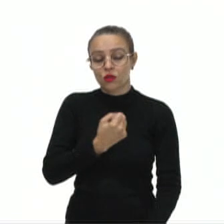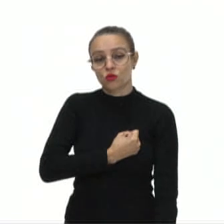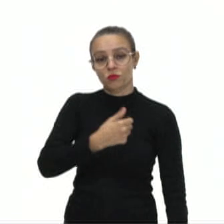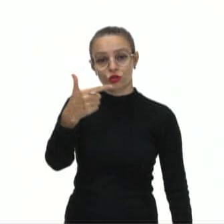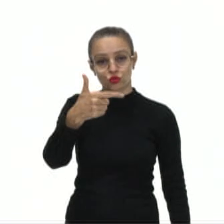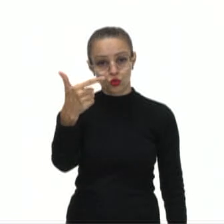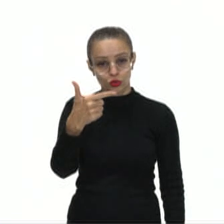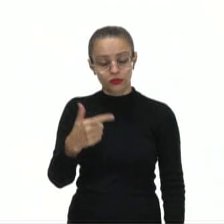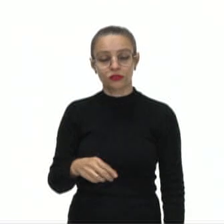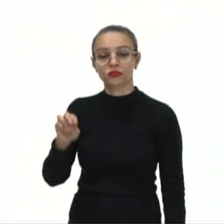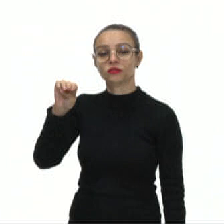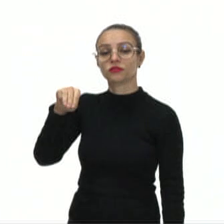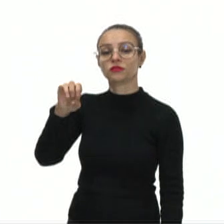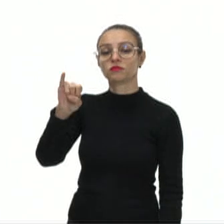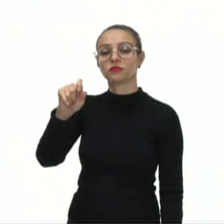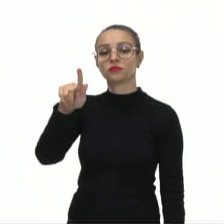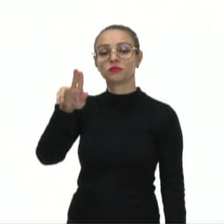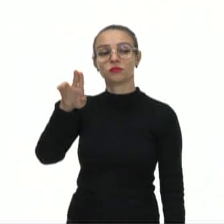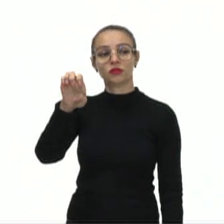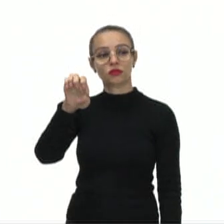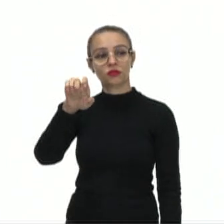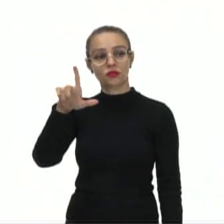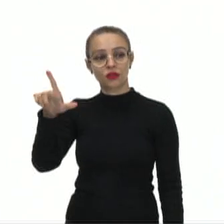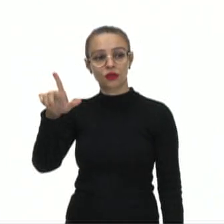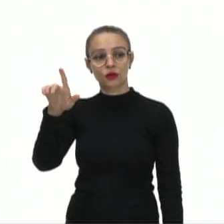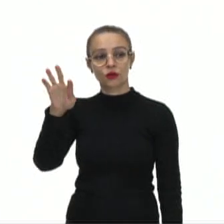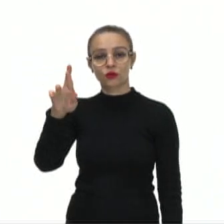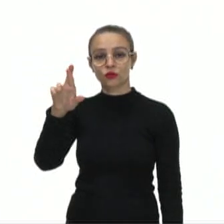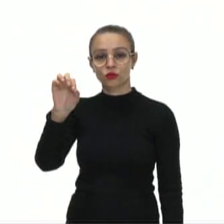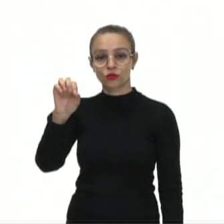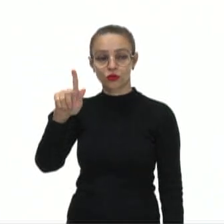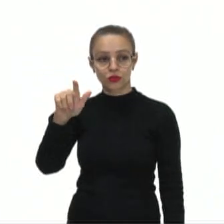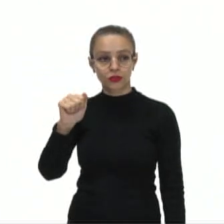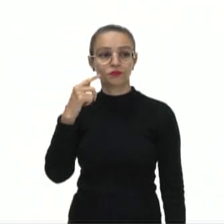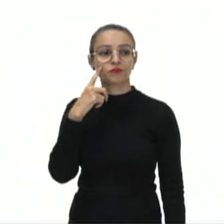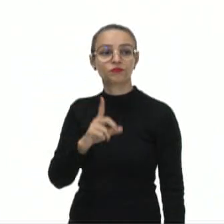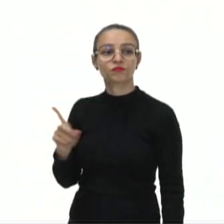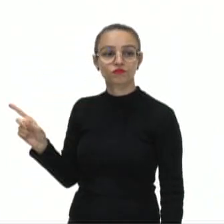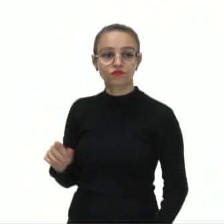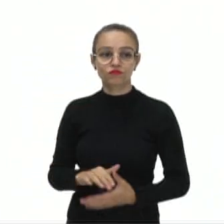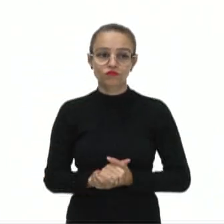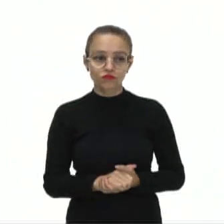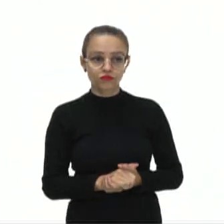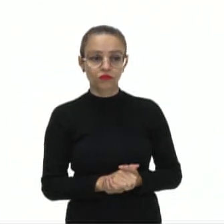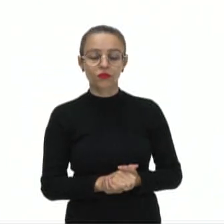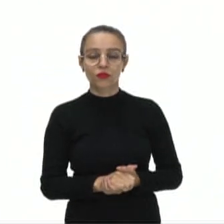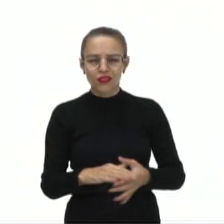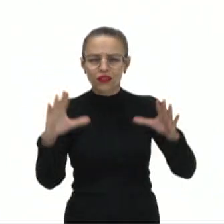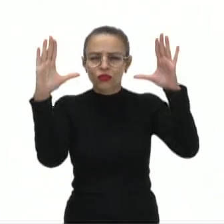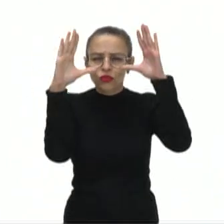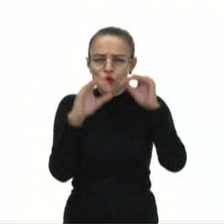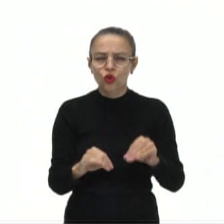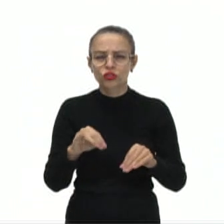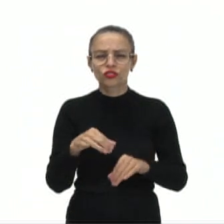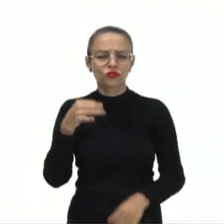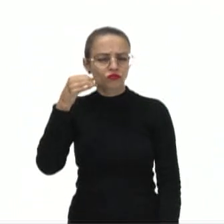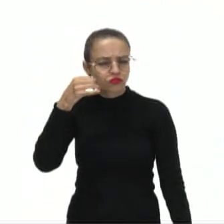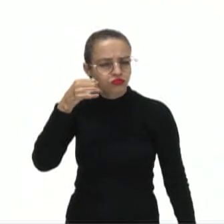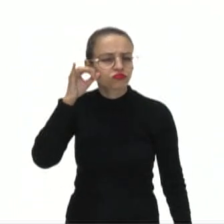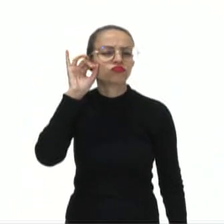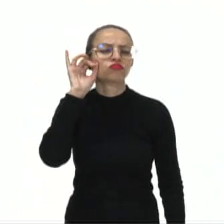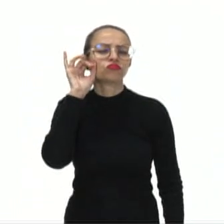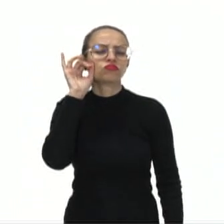Miguel Torga. Na ribeira que secou, bebia o gado que eu tinha, quando chegava a noitinha. A voz das